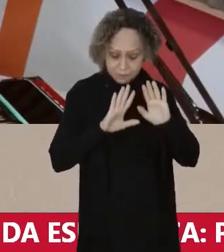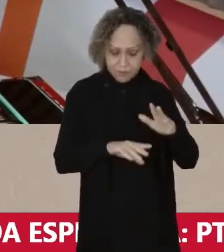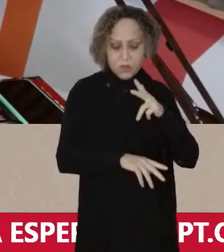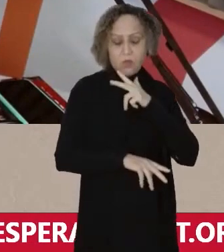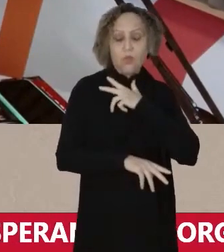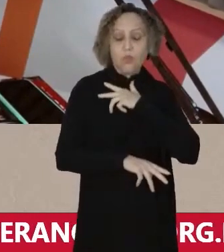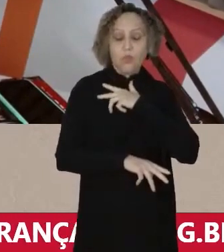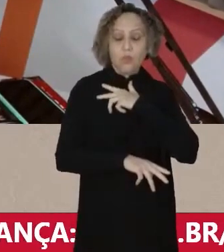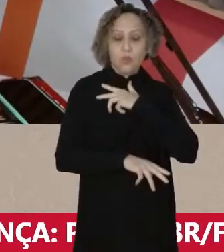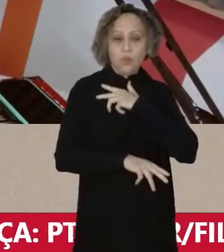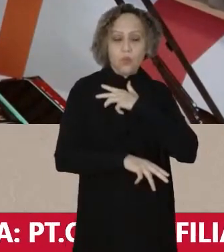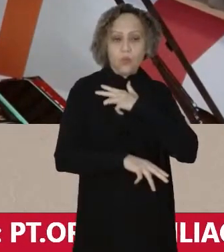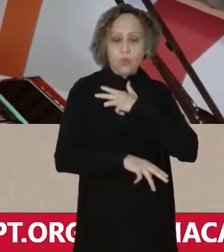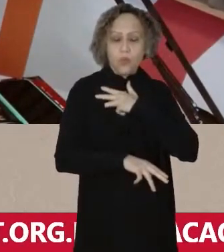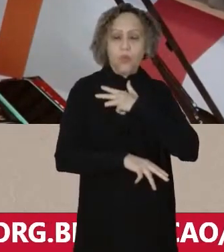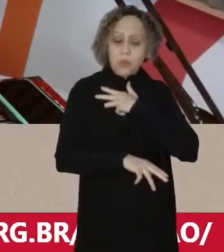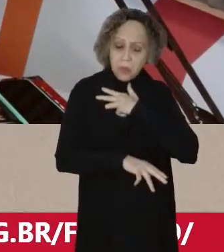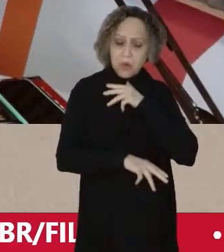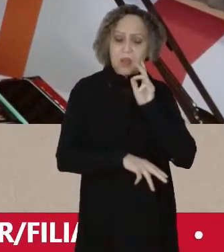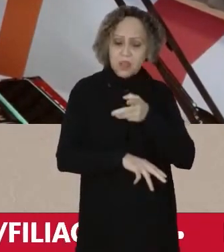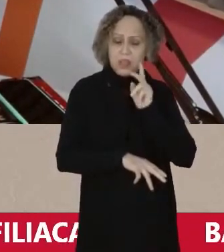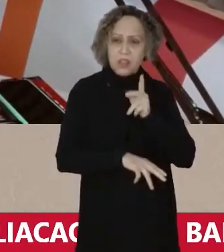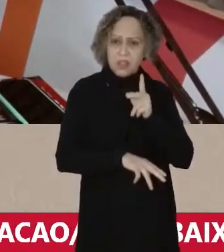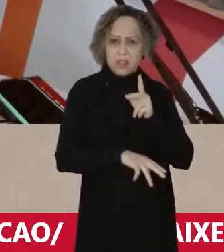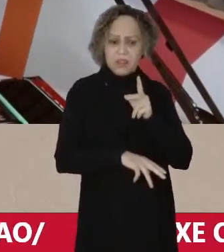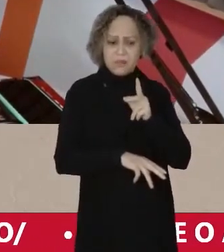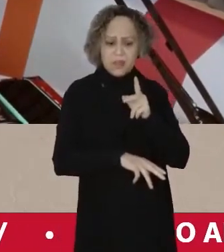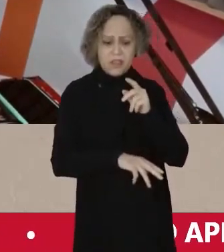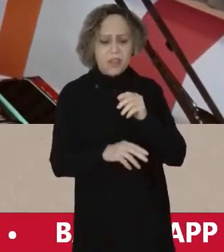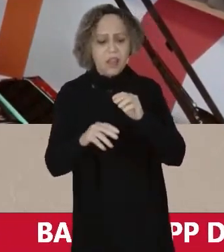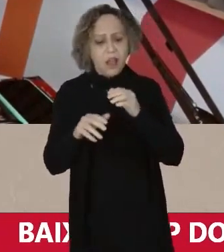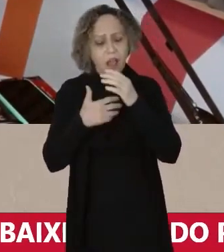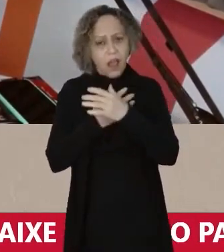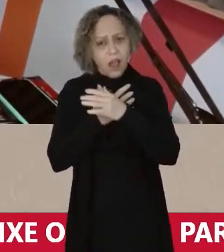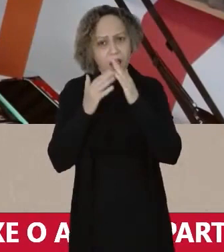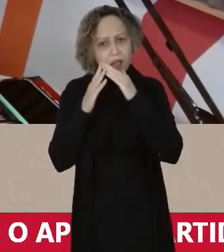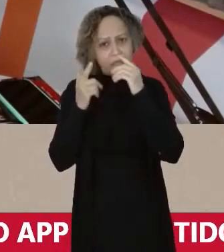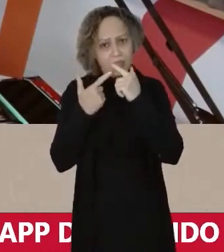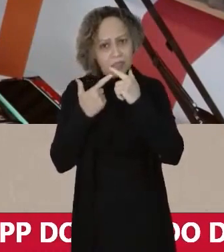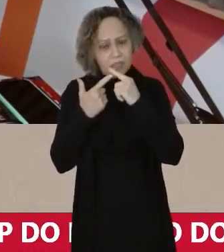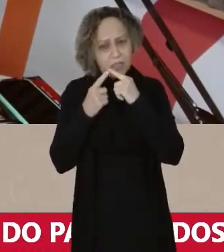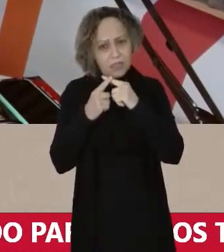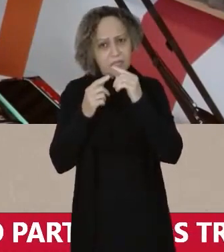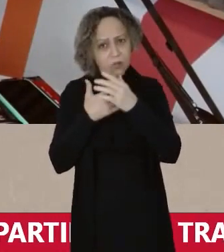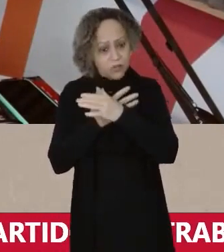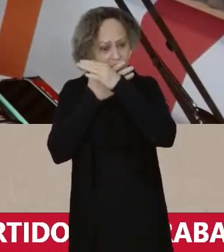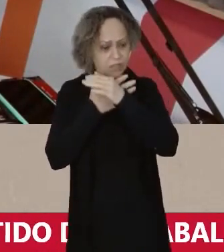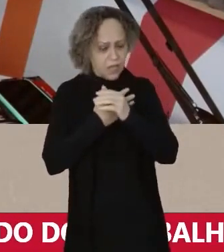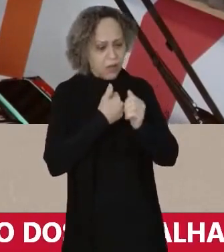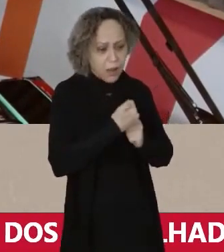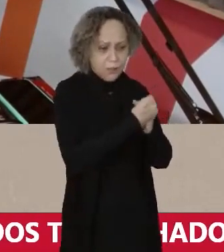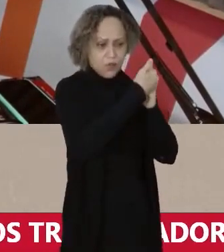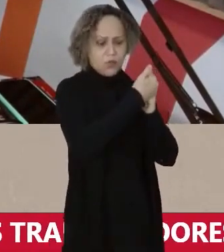seu governo, sempre teve o apoio da Igreja Universal. Eu fiquei muito triste porque o bispo Macedo, quando o presidente Lula estava